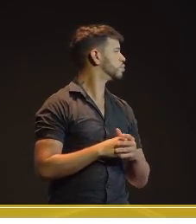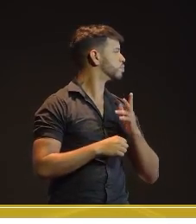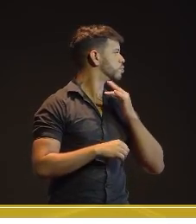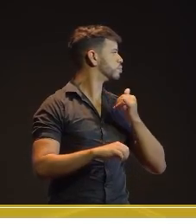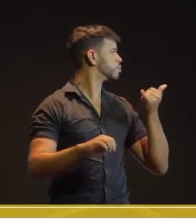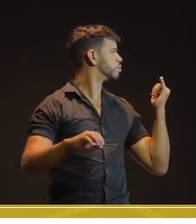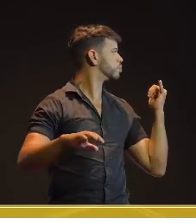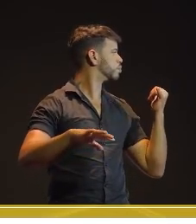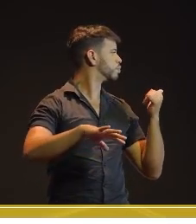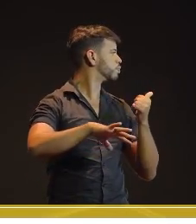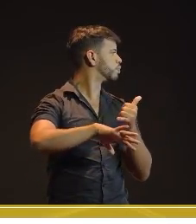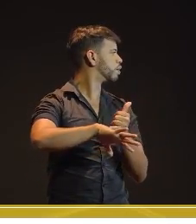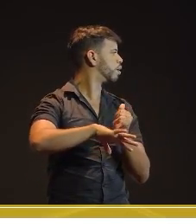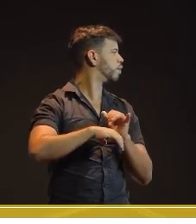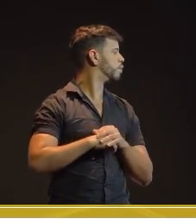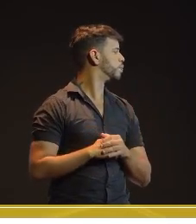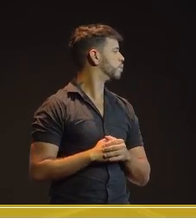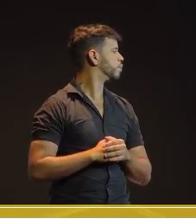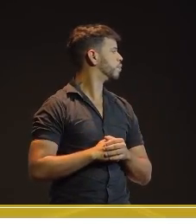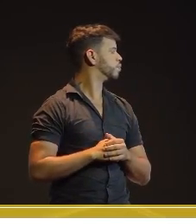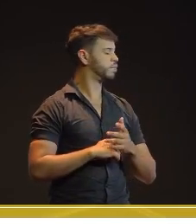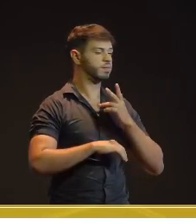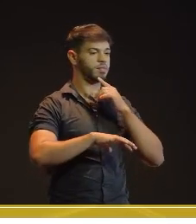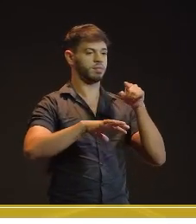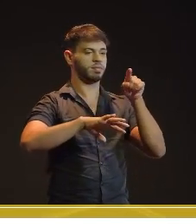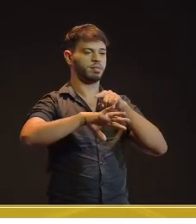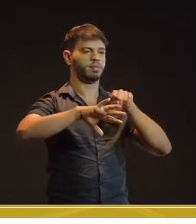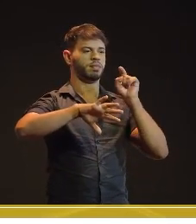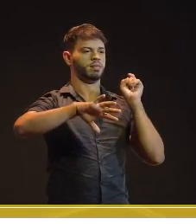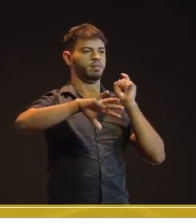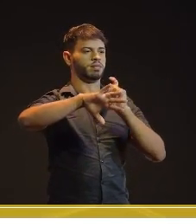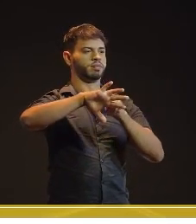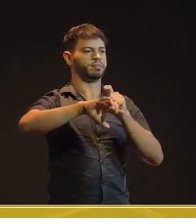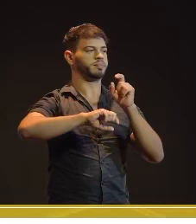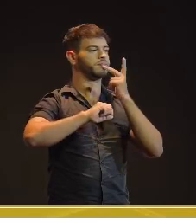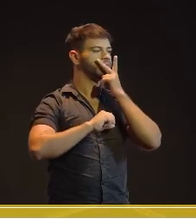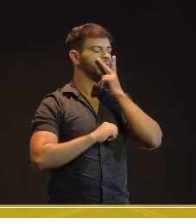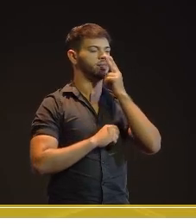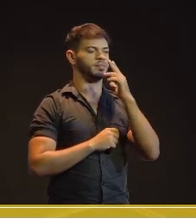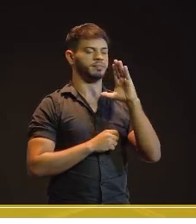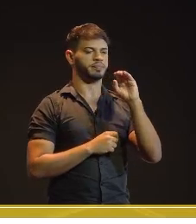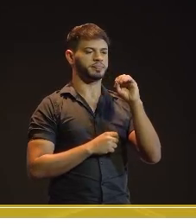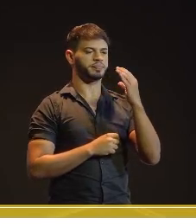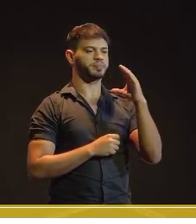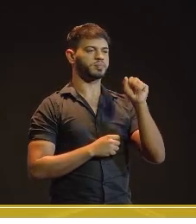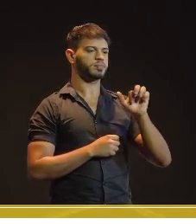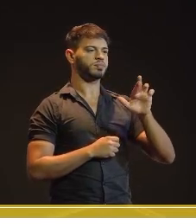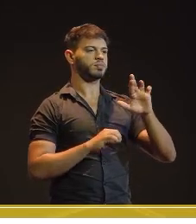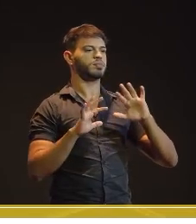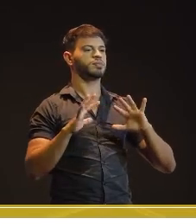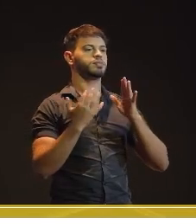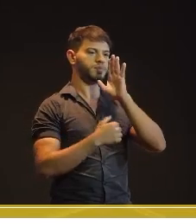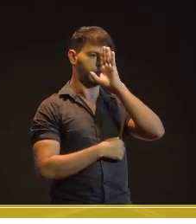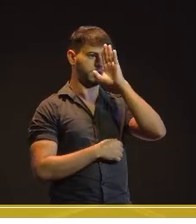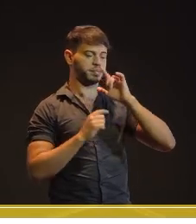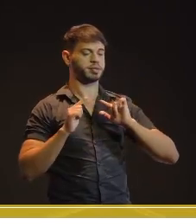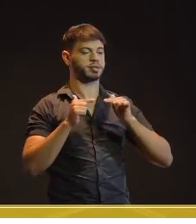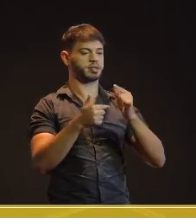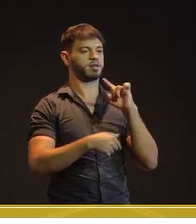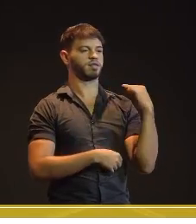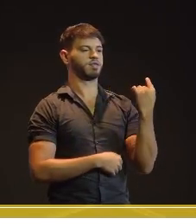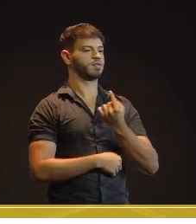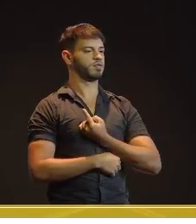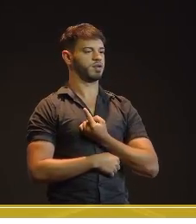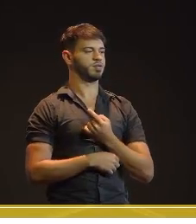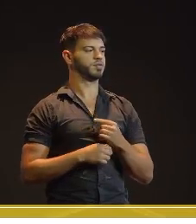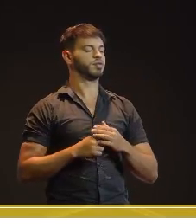do módulo e uma trinca de uma atividade de roçada. Qual é um dos principais desafios nossos no cuidado